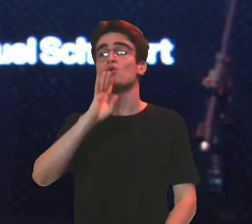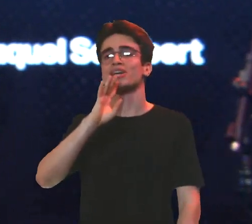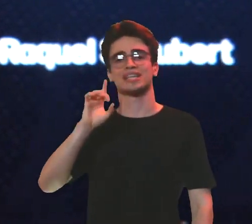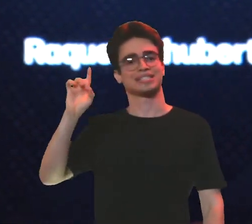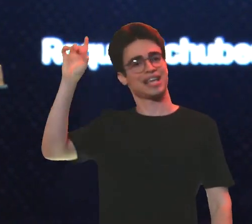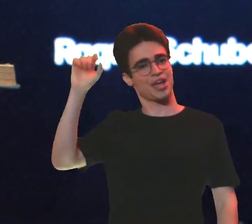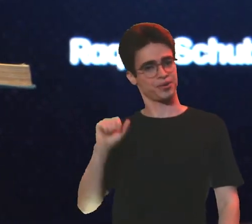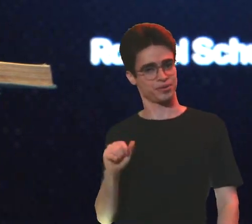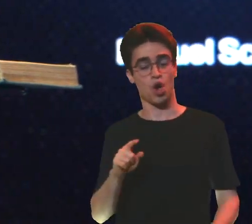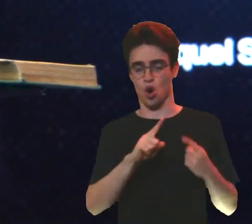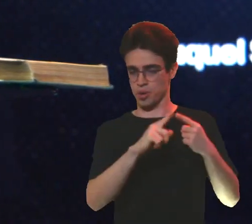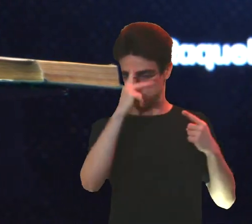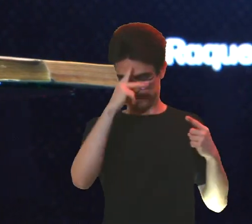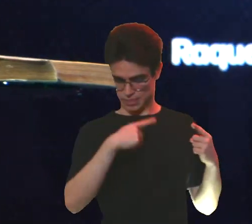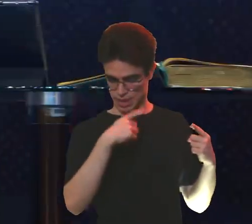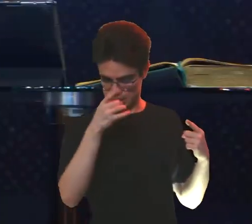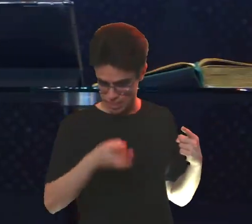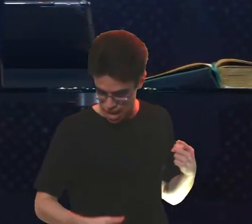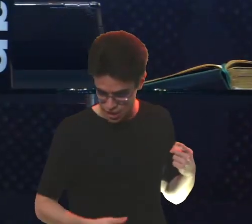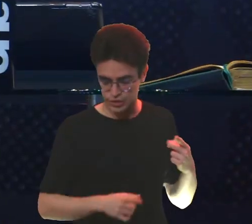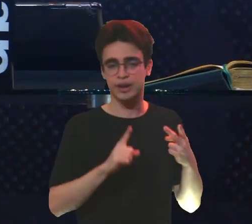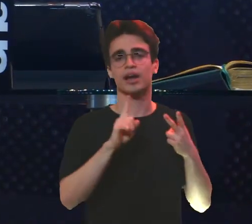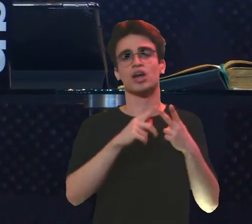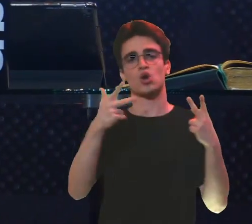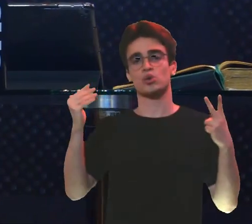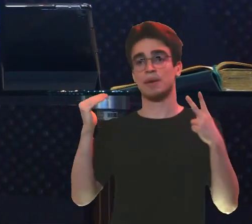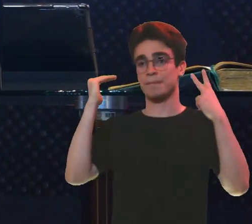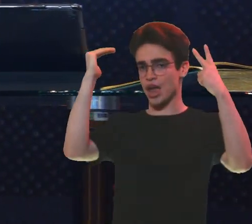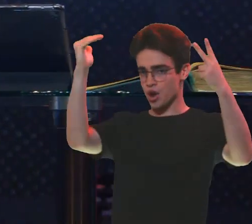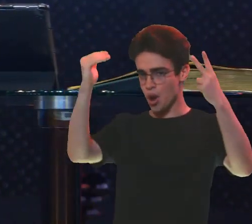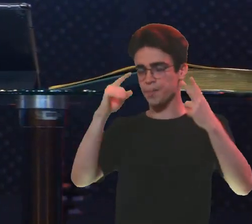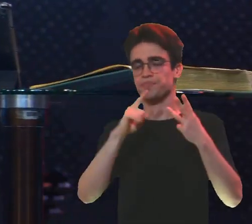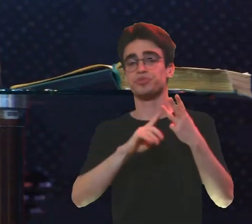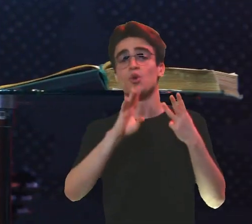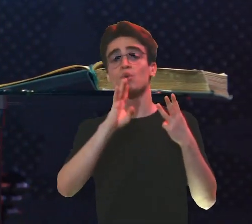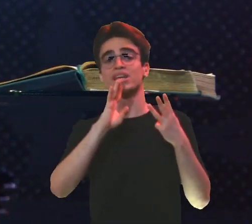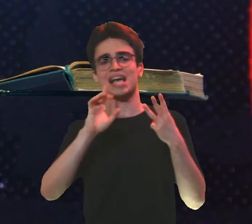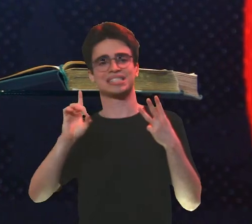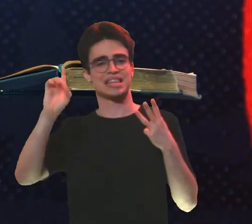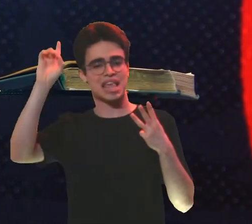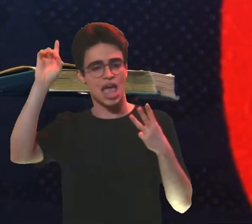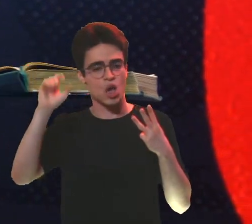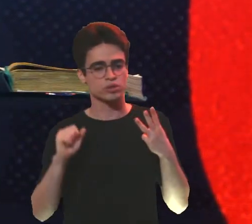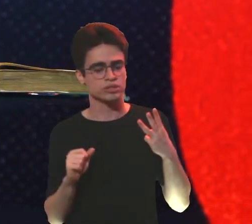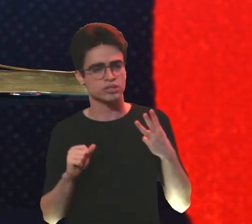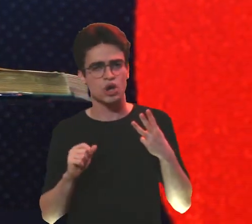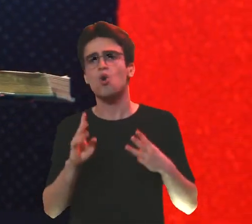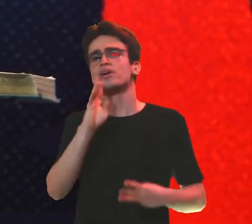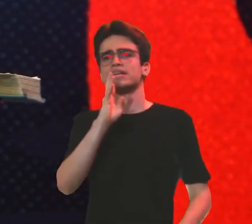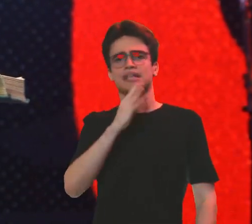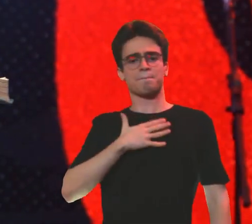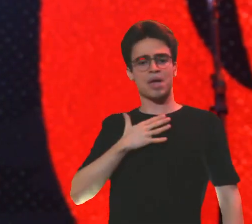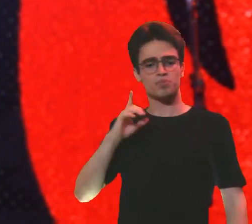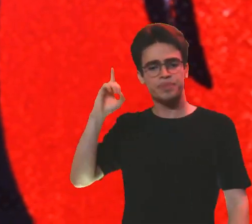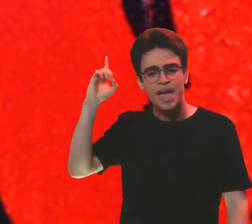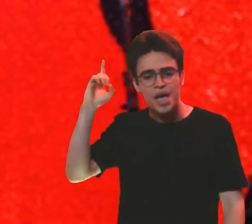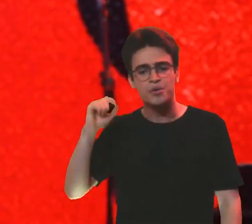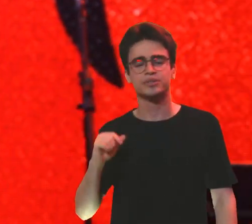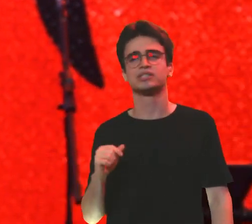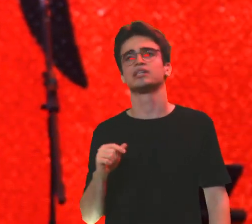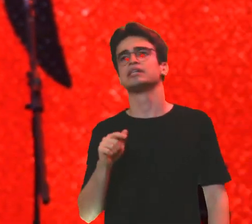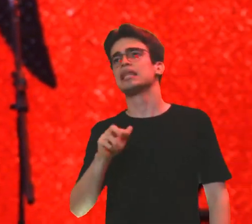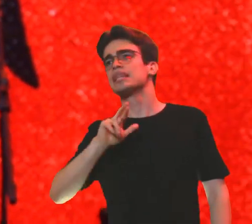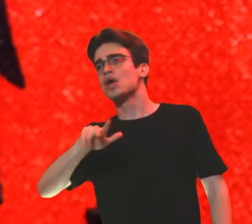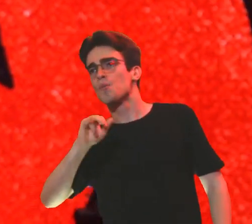peregrino não vive mais para si. Ele vive por algo maior e ele conhece o seu Deus. Conhecer o seu Deus não tem a ver com